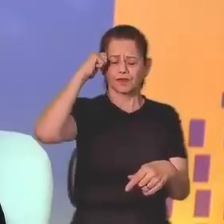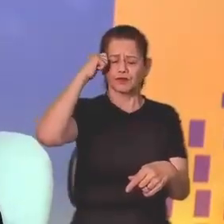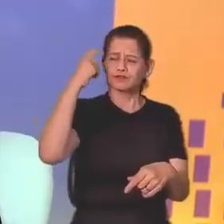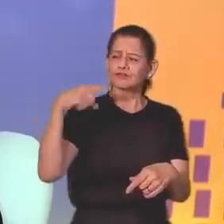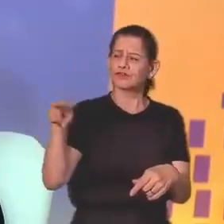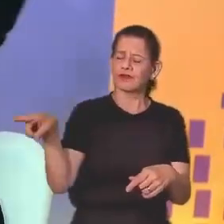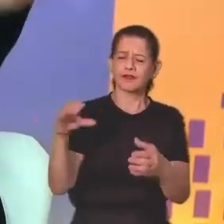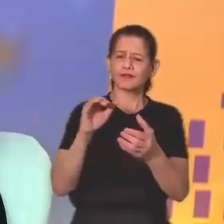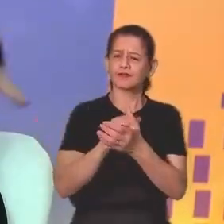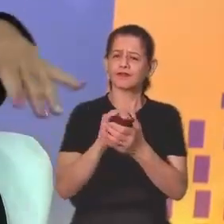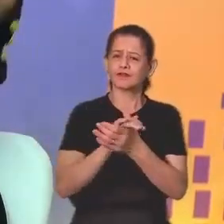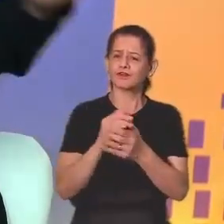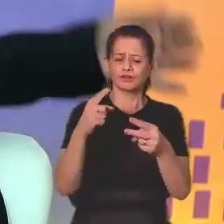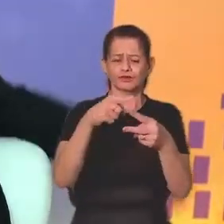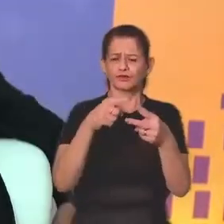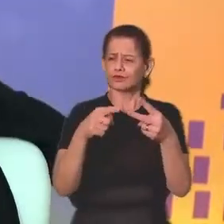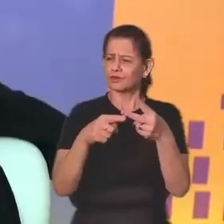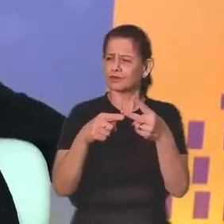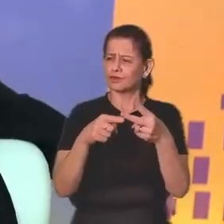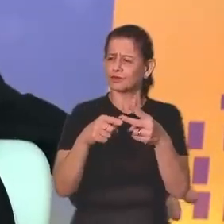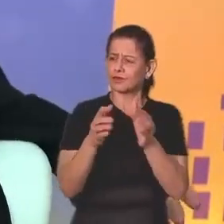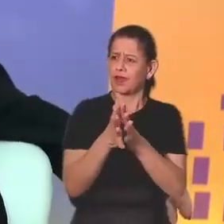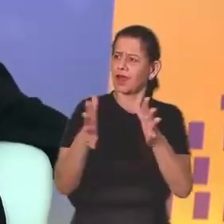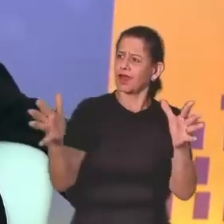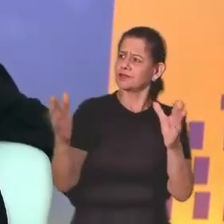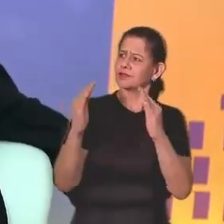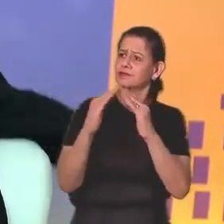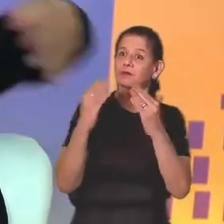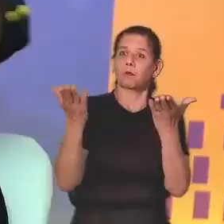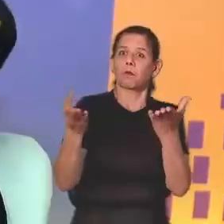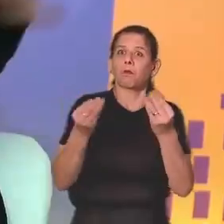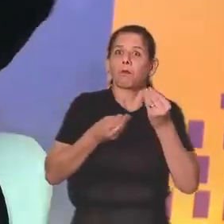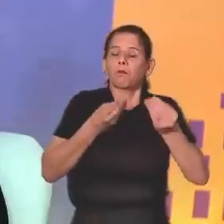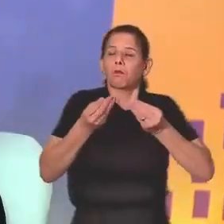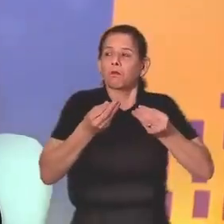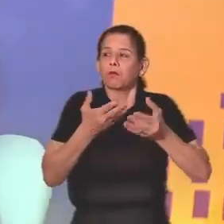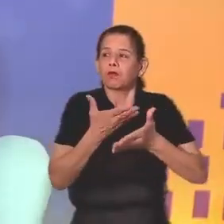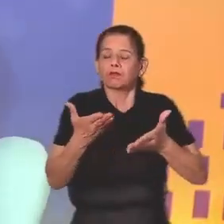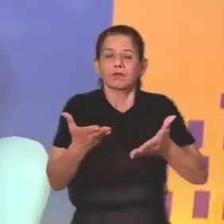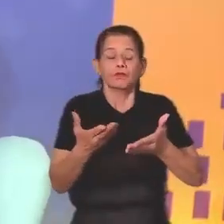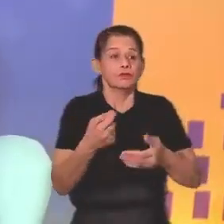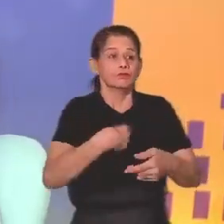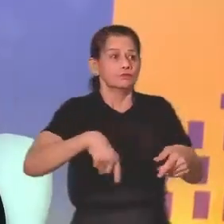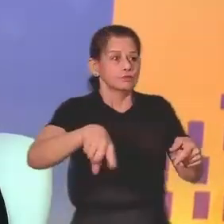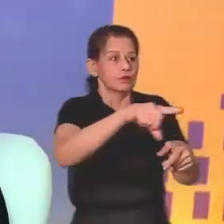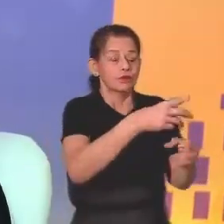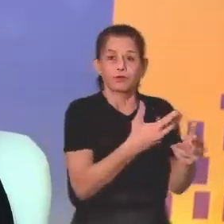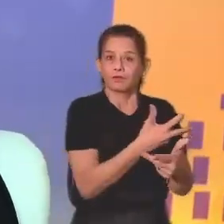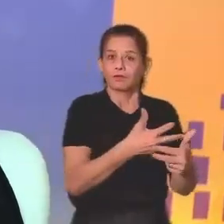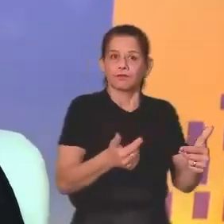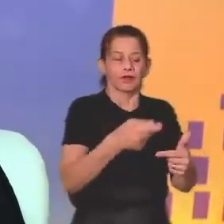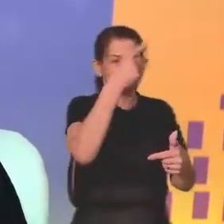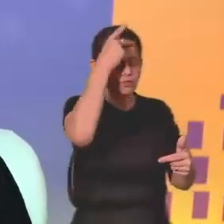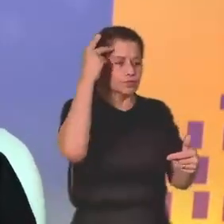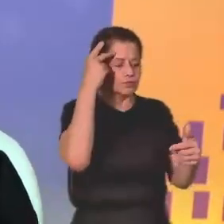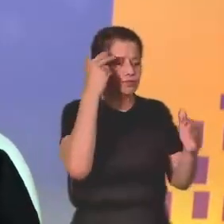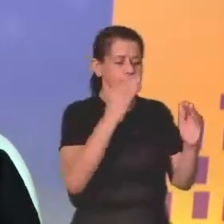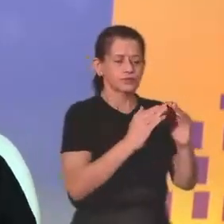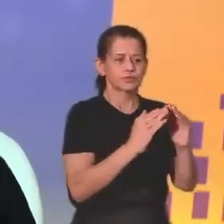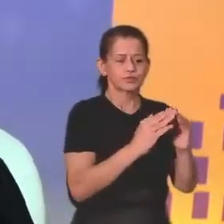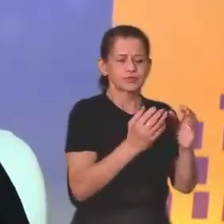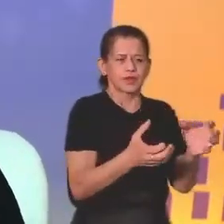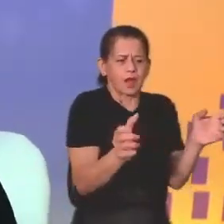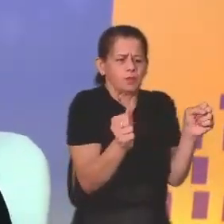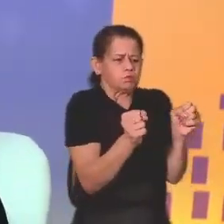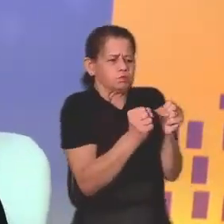dela. Eu falava, só os dois numa casa desse tamanho? E nós, aquela turma de gente, só num... Então, eu imaginava demais.